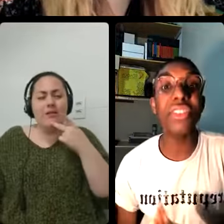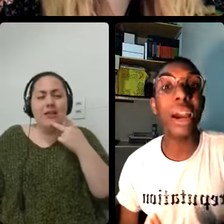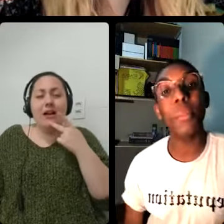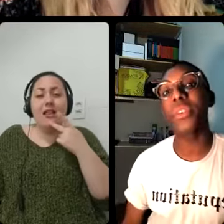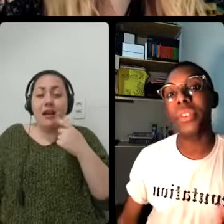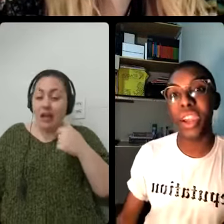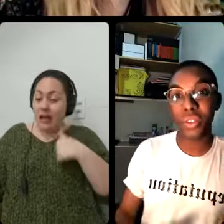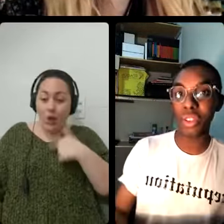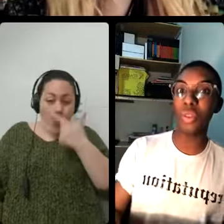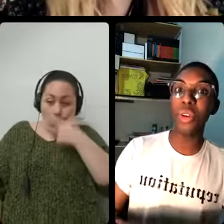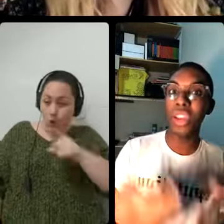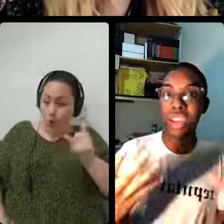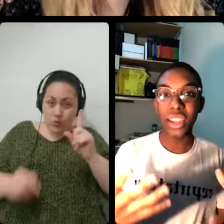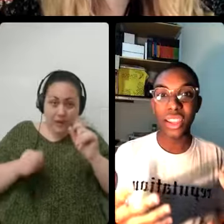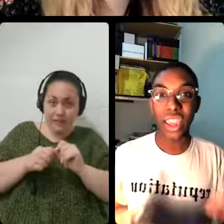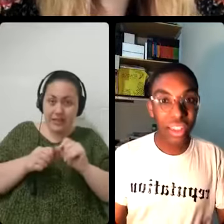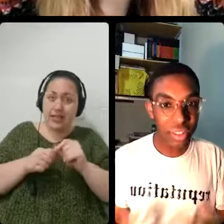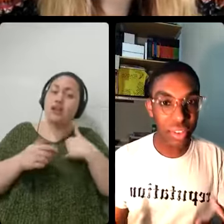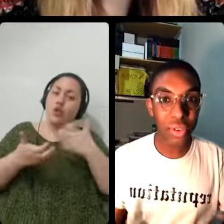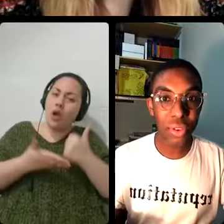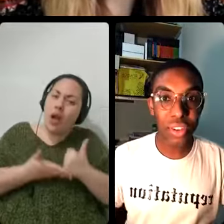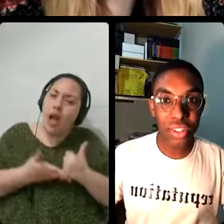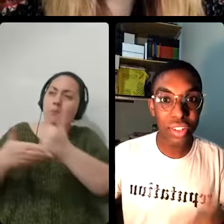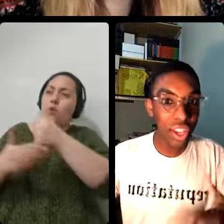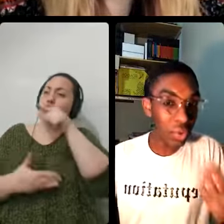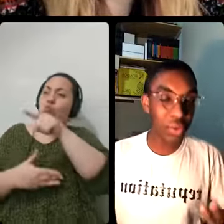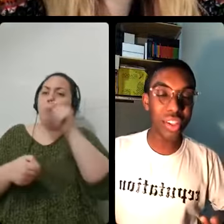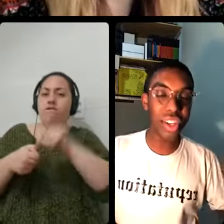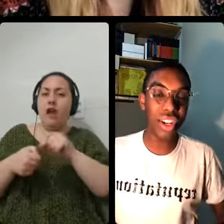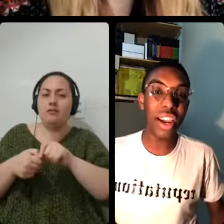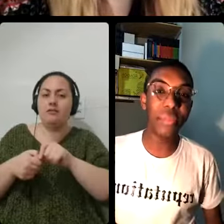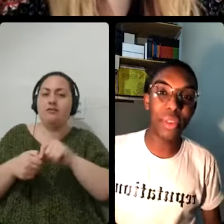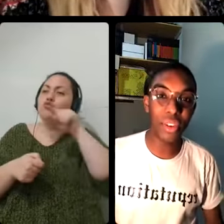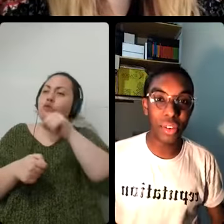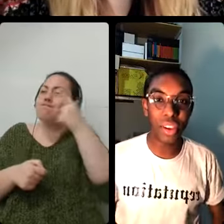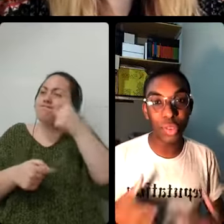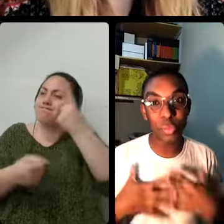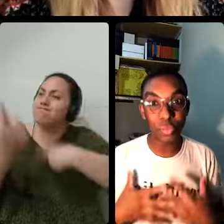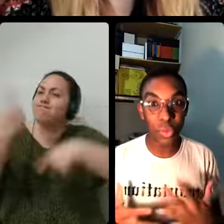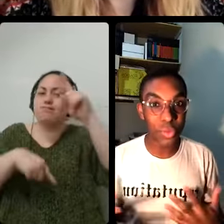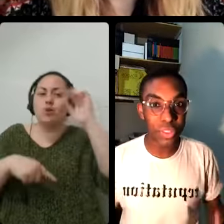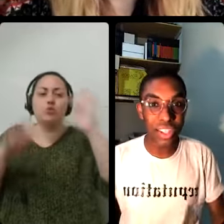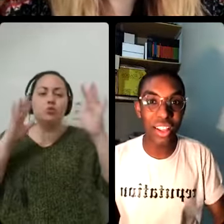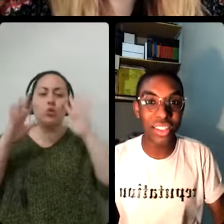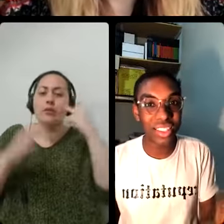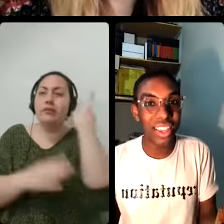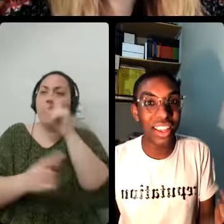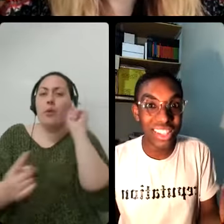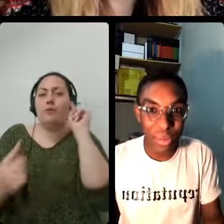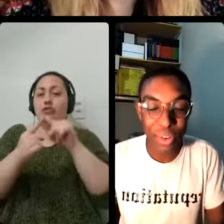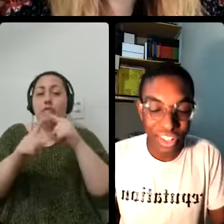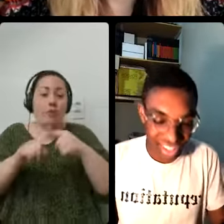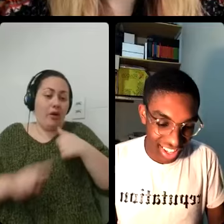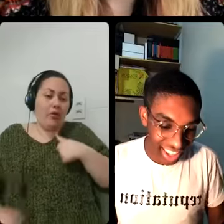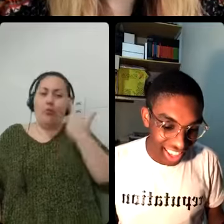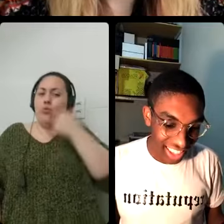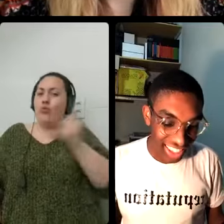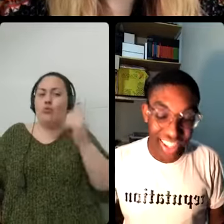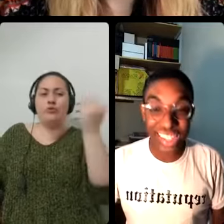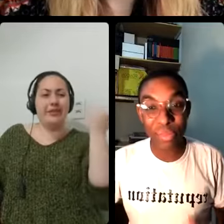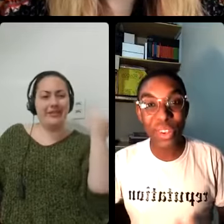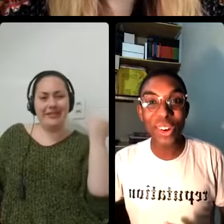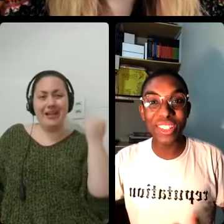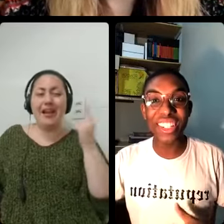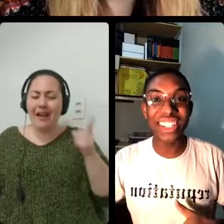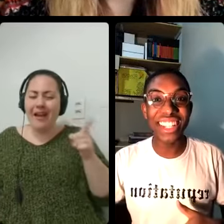tentar te dar, porque eu quero que tu realize os teus sonhos e chegue onde tu quiser chegar, porque eu não consegui. Ela sempre diz, né, que